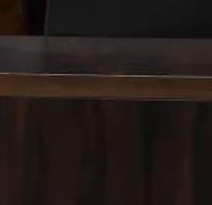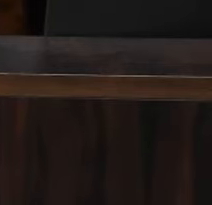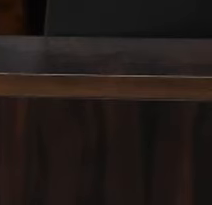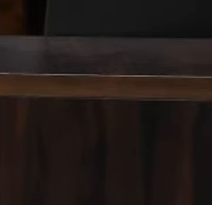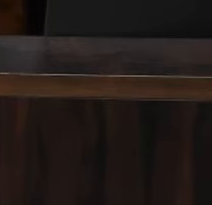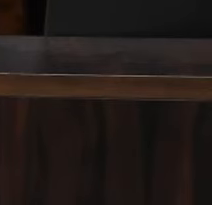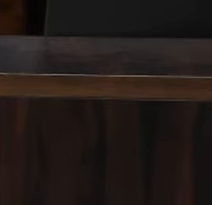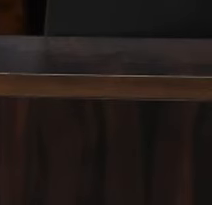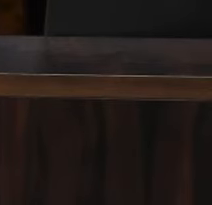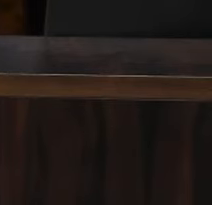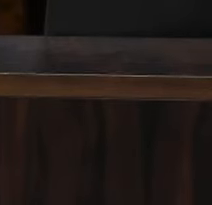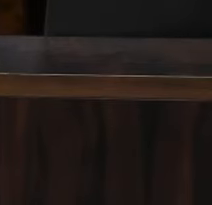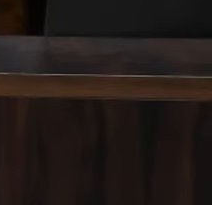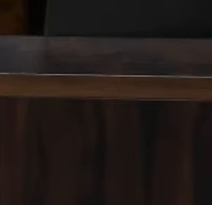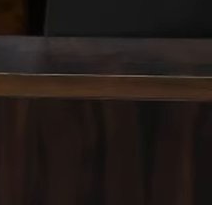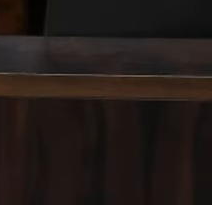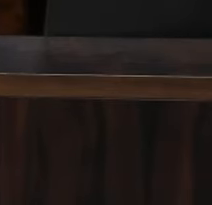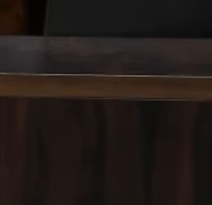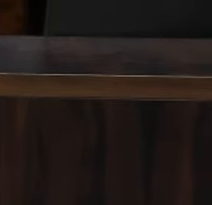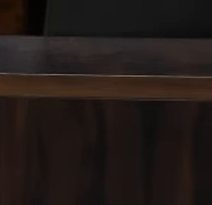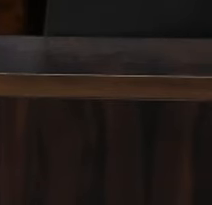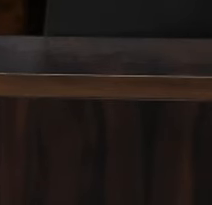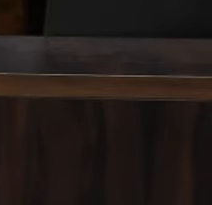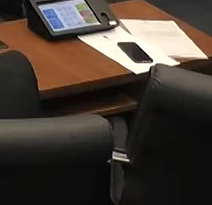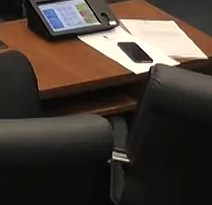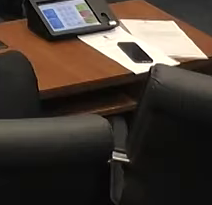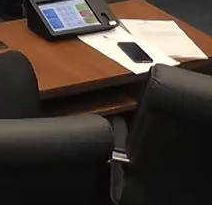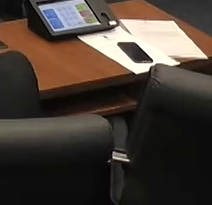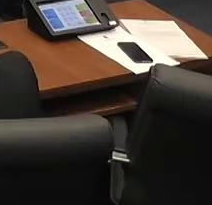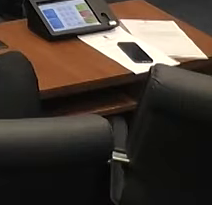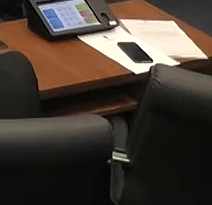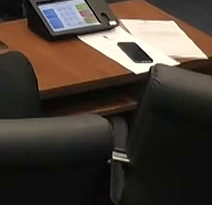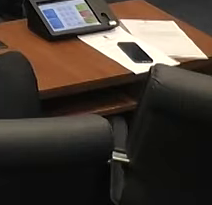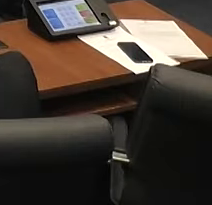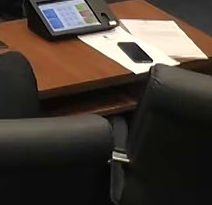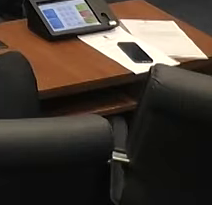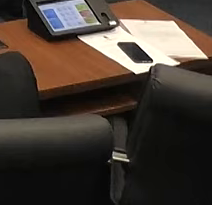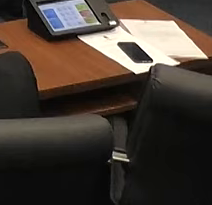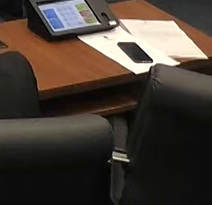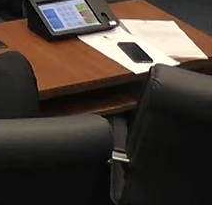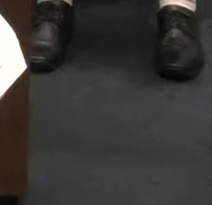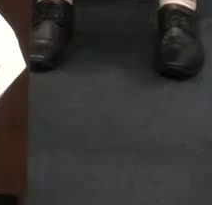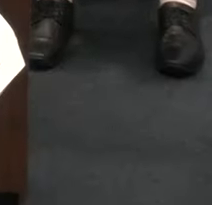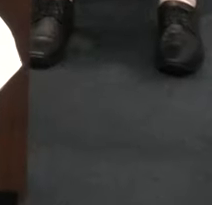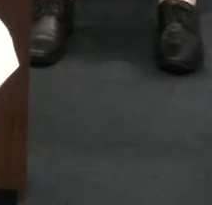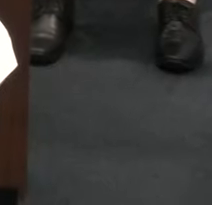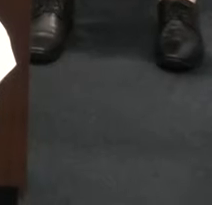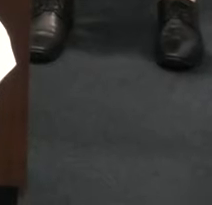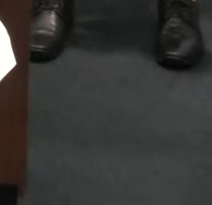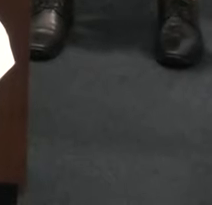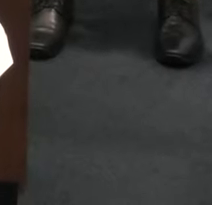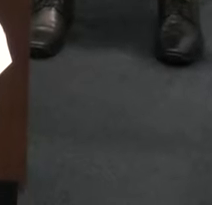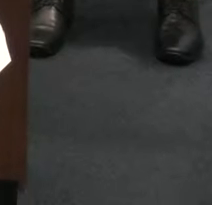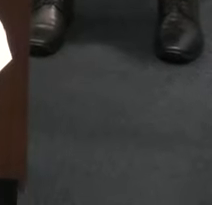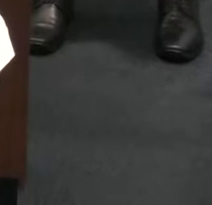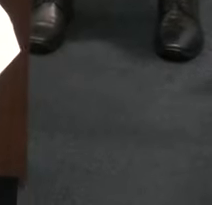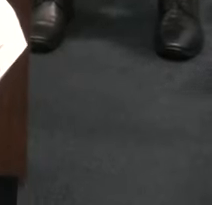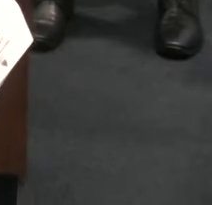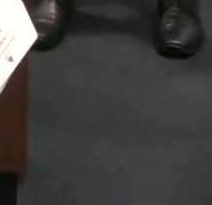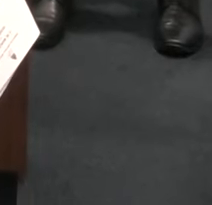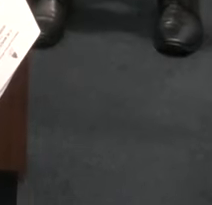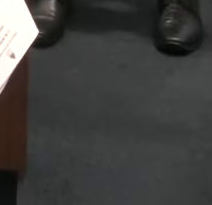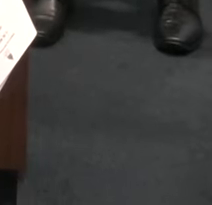leitura, deputado. Senhora Presidente, nós estamos... Pois não, deputado Luiz Paulo. Nós estamos ainda votando na